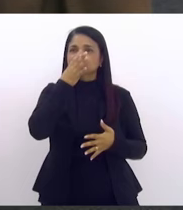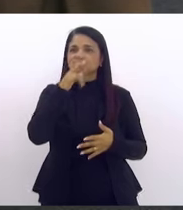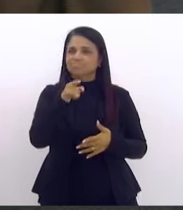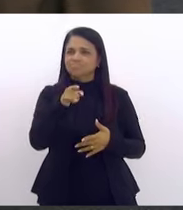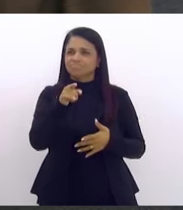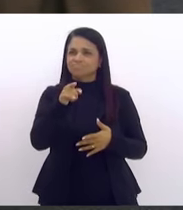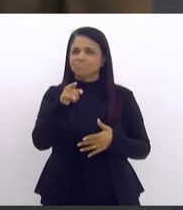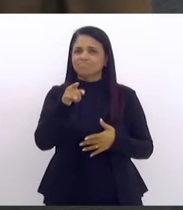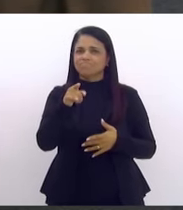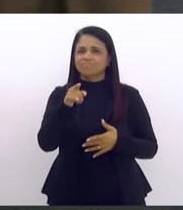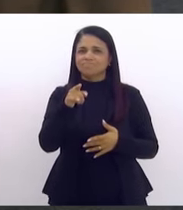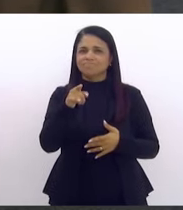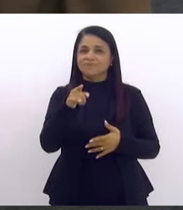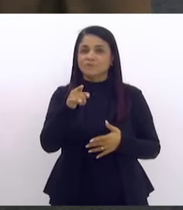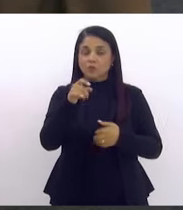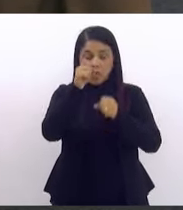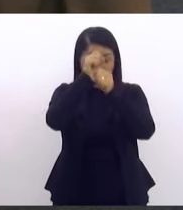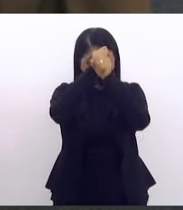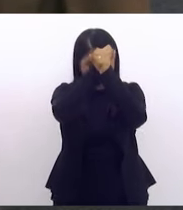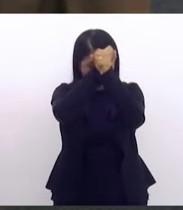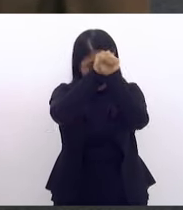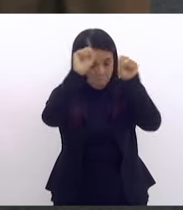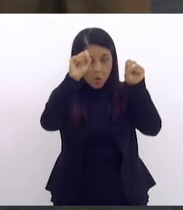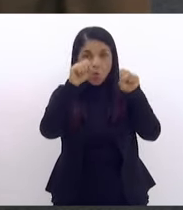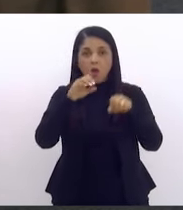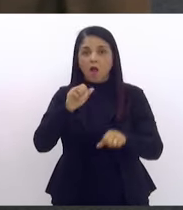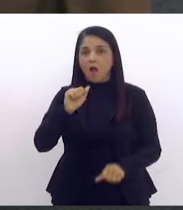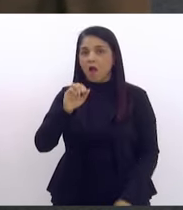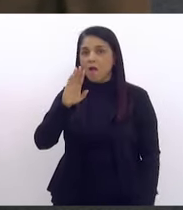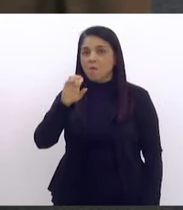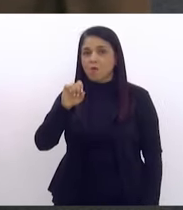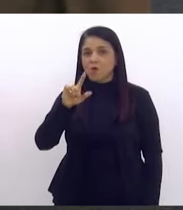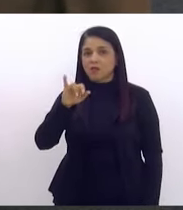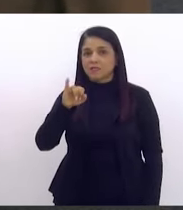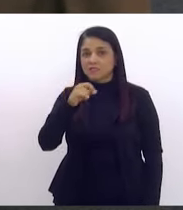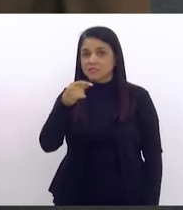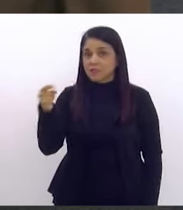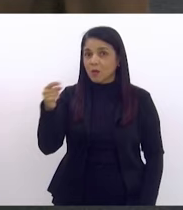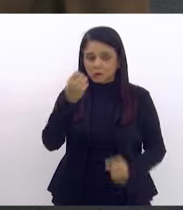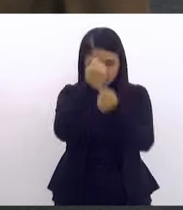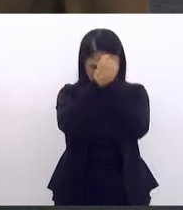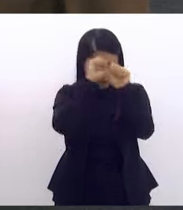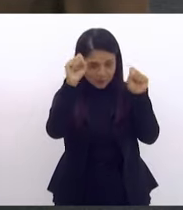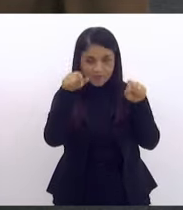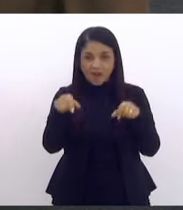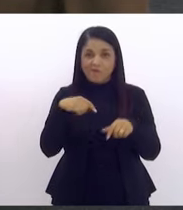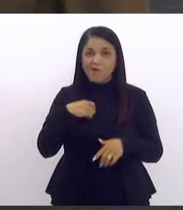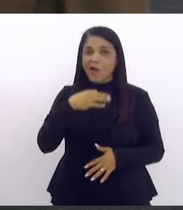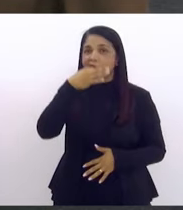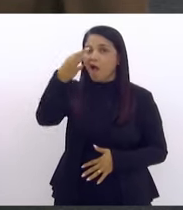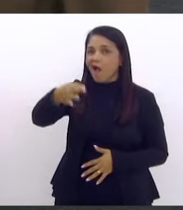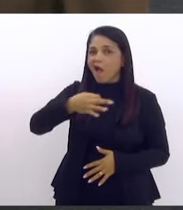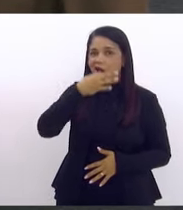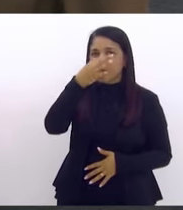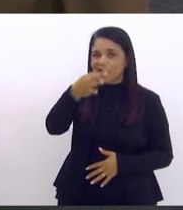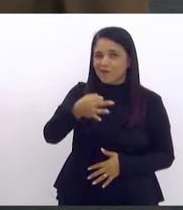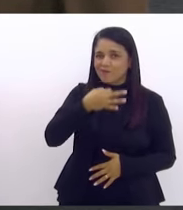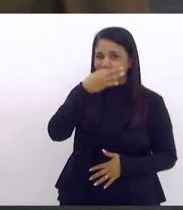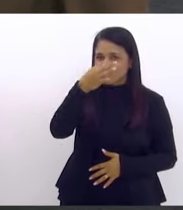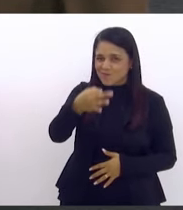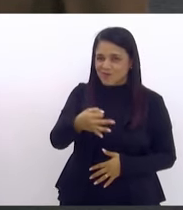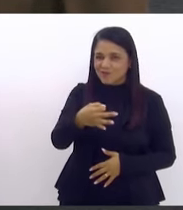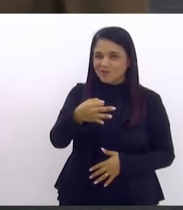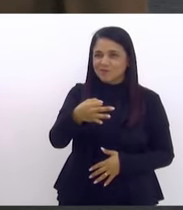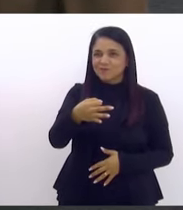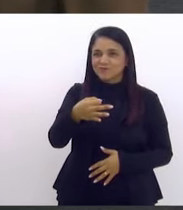foi na abolição da escravatura buscar argumentos que